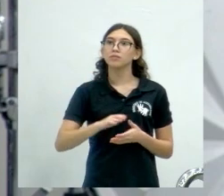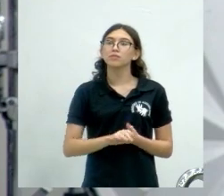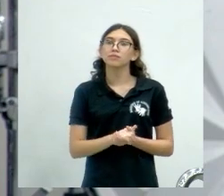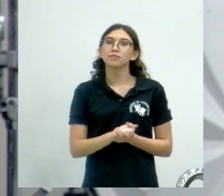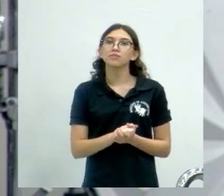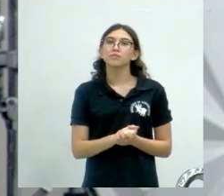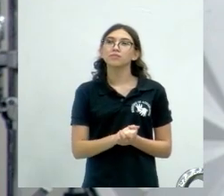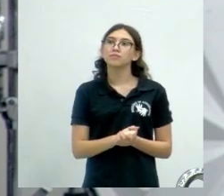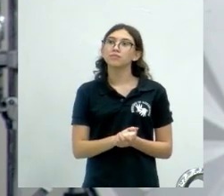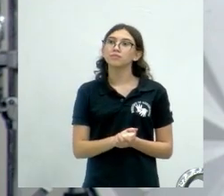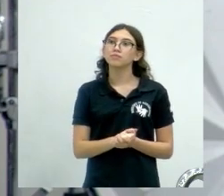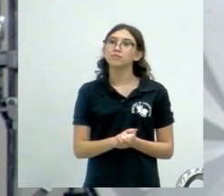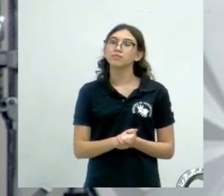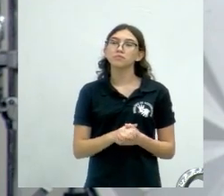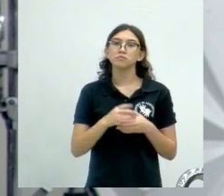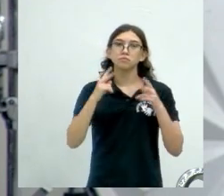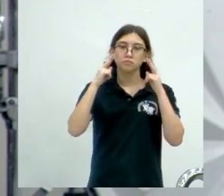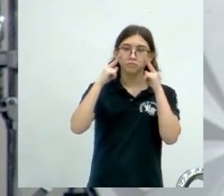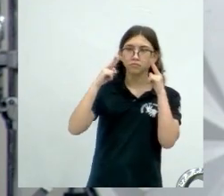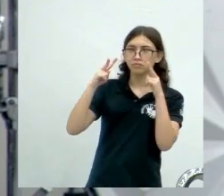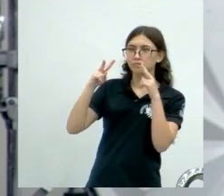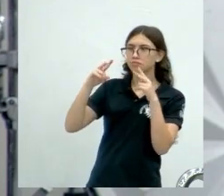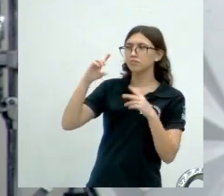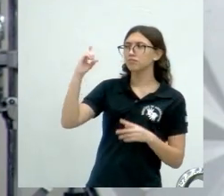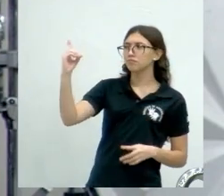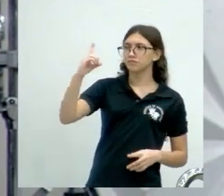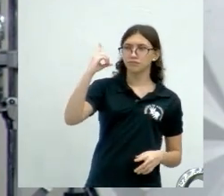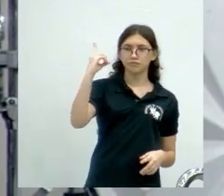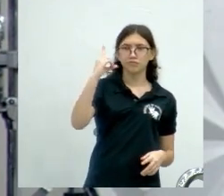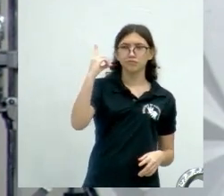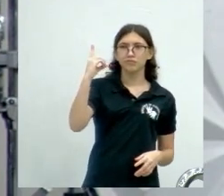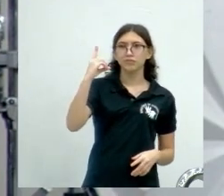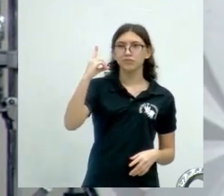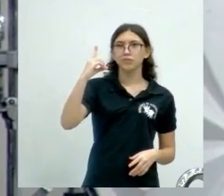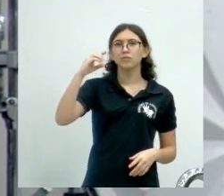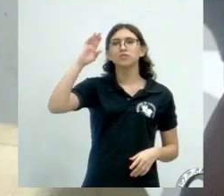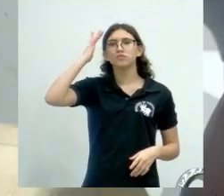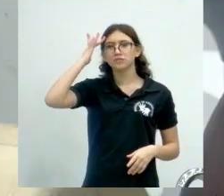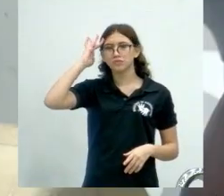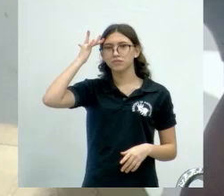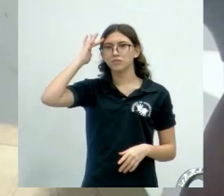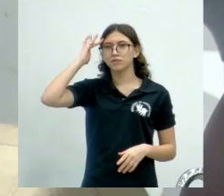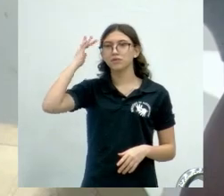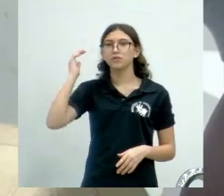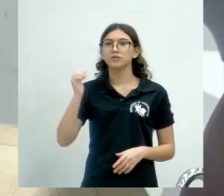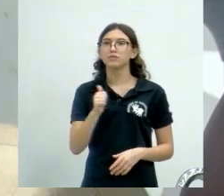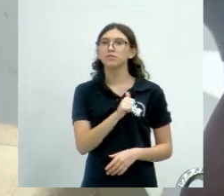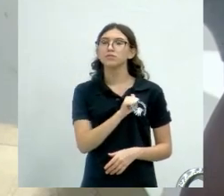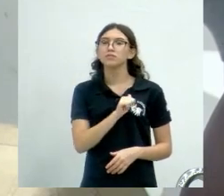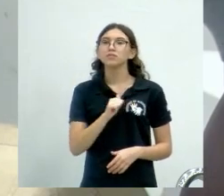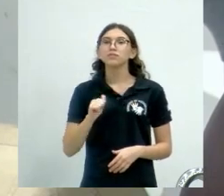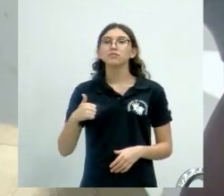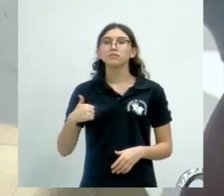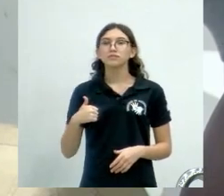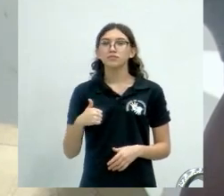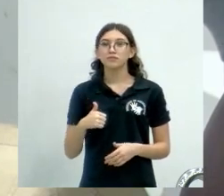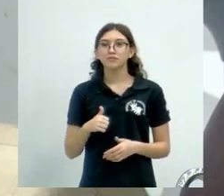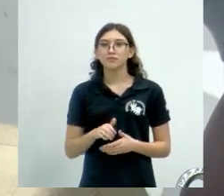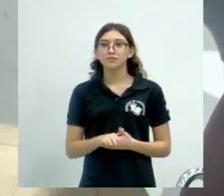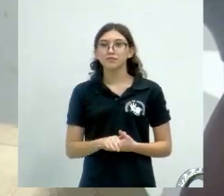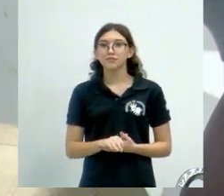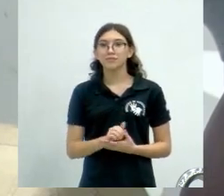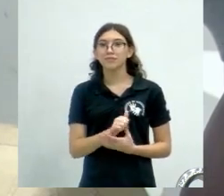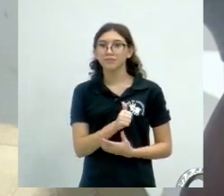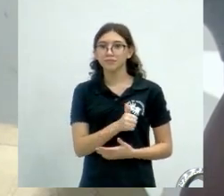olhos de Davi, por conta dessa prudência que ela tem. Ela consegue ter a